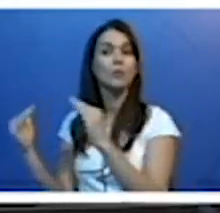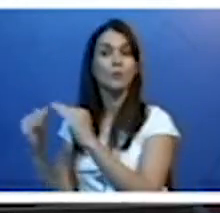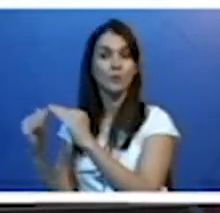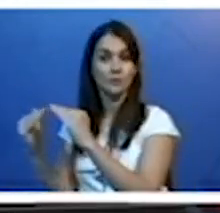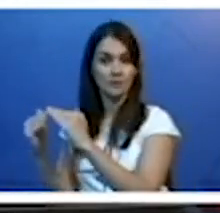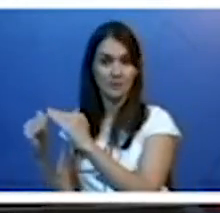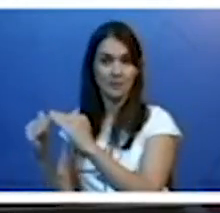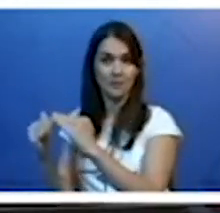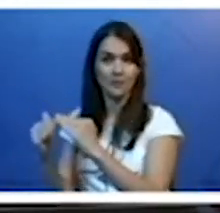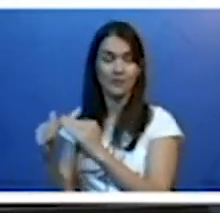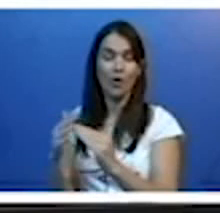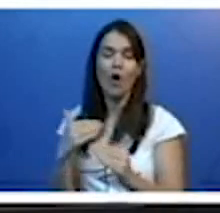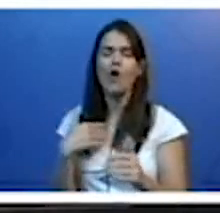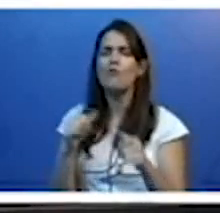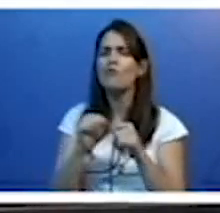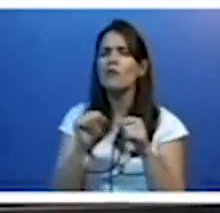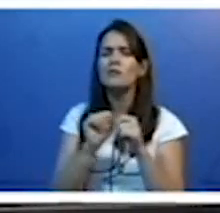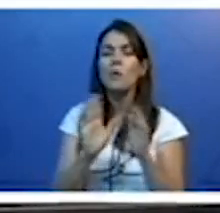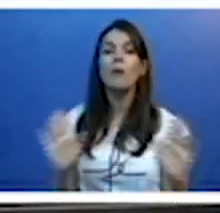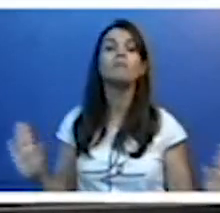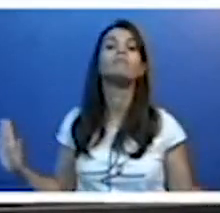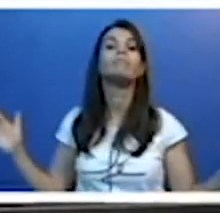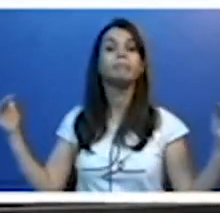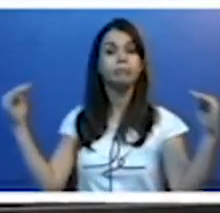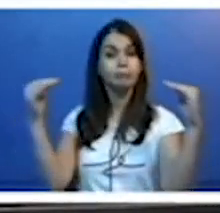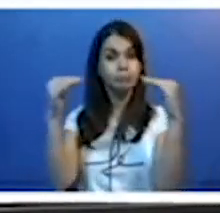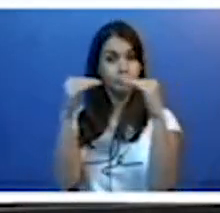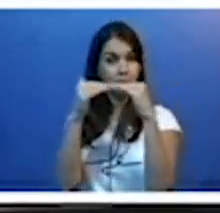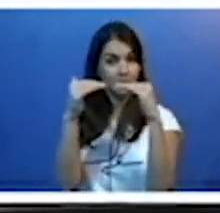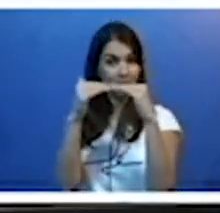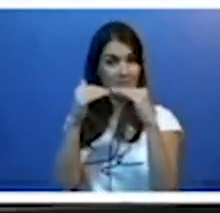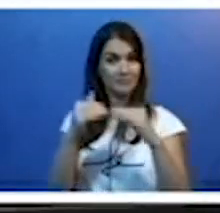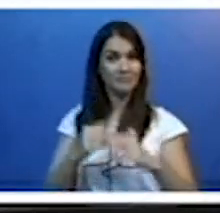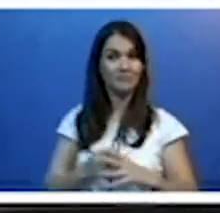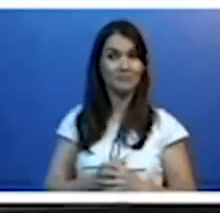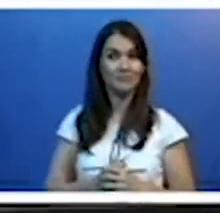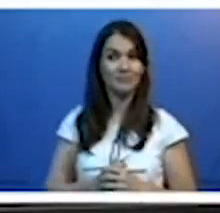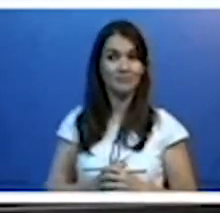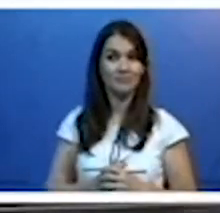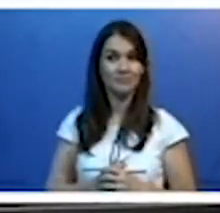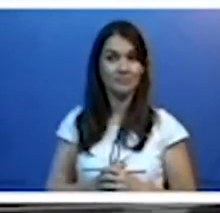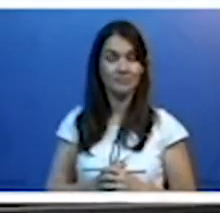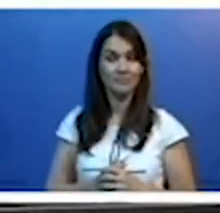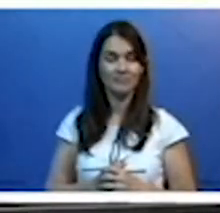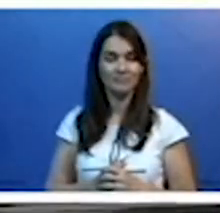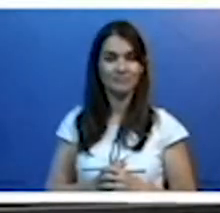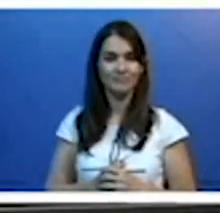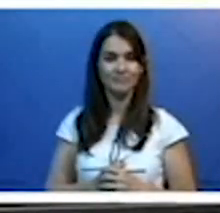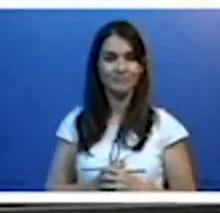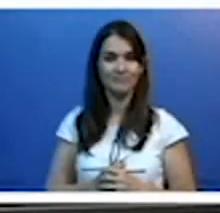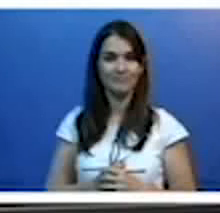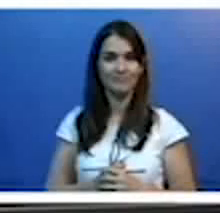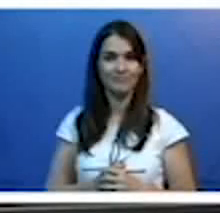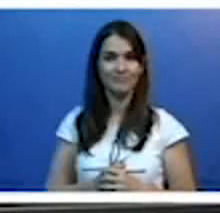uma proporção, ok? Diretamente proporcional, monto uma proporção.